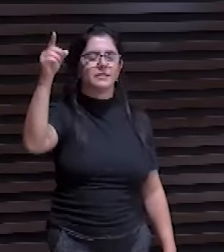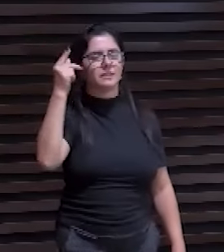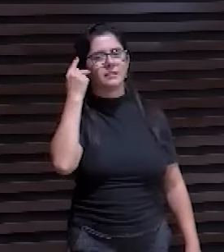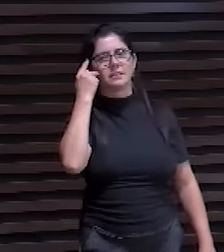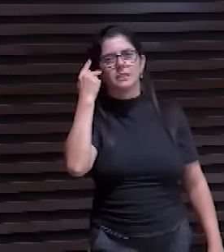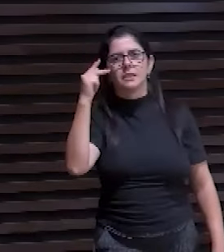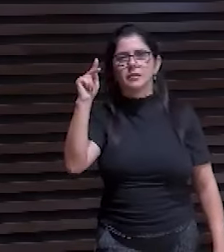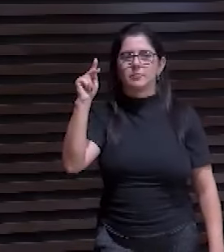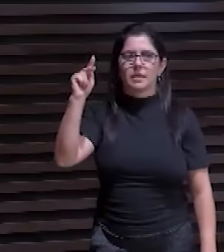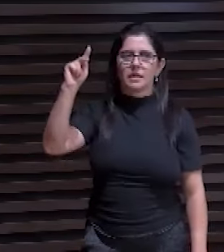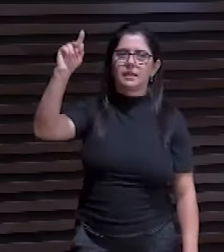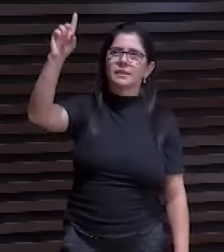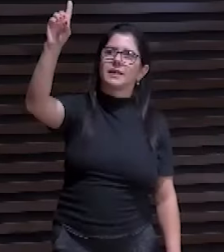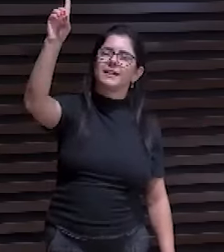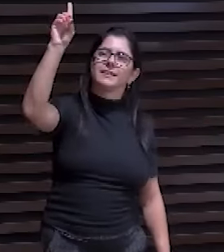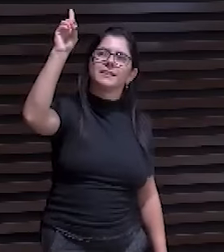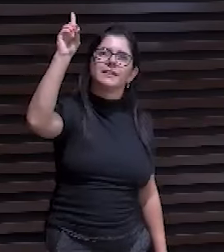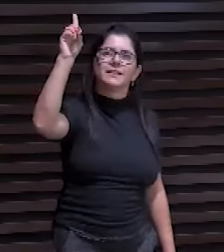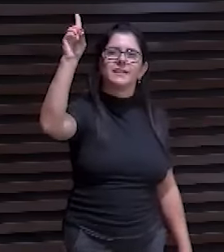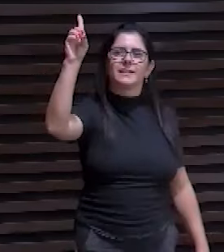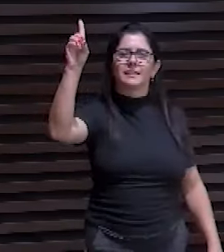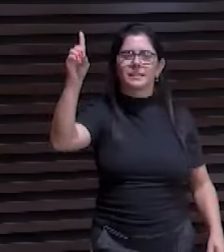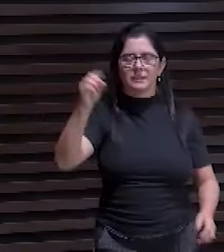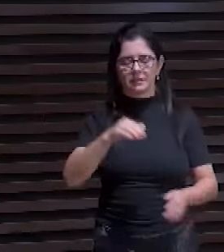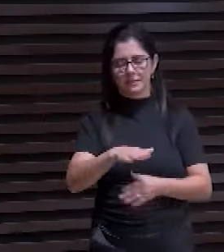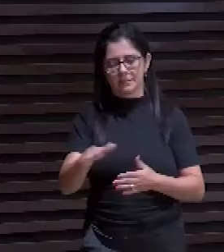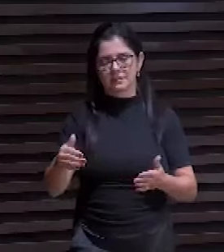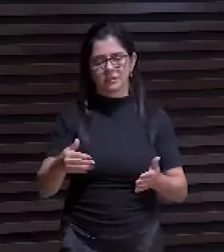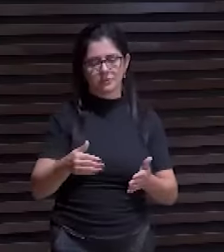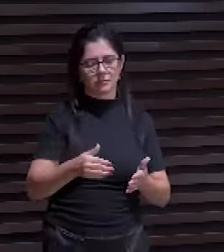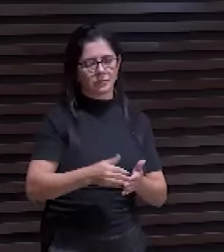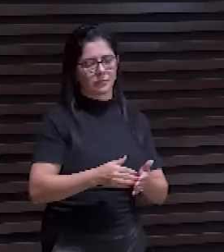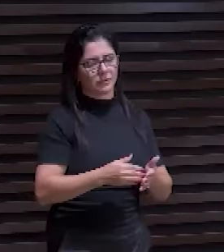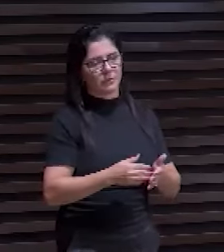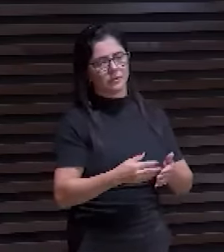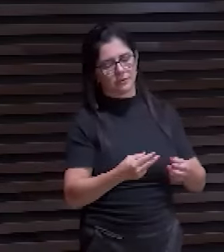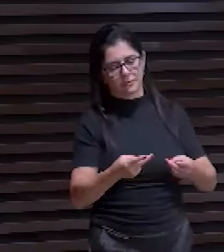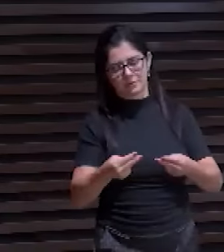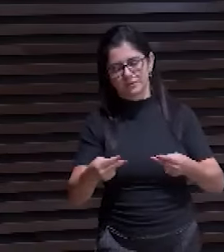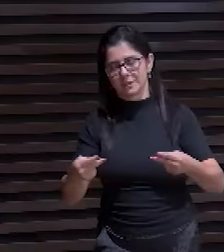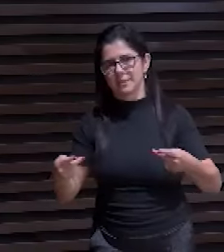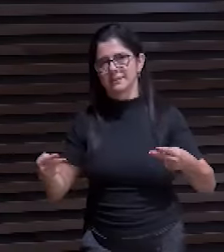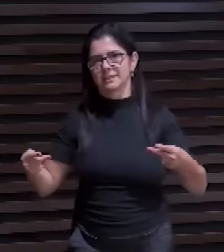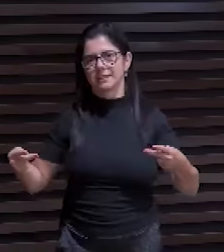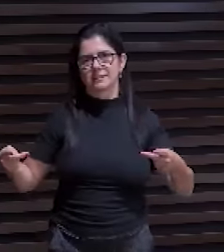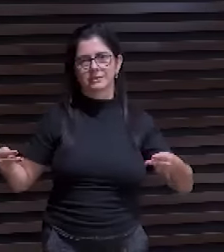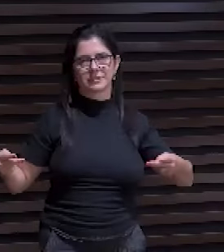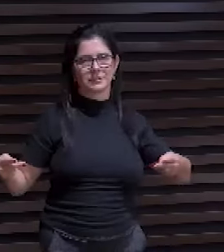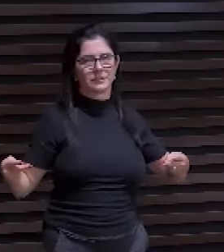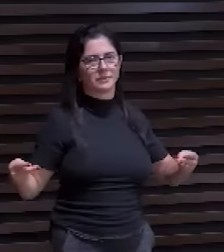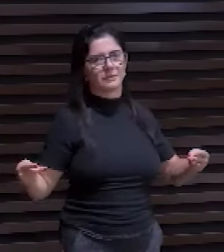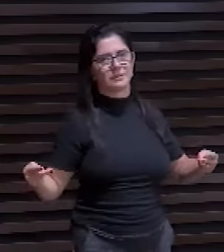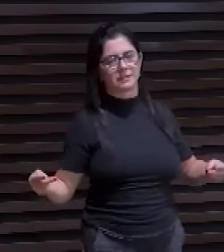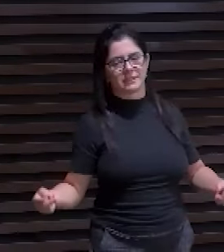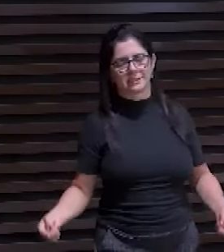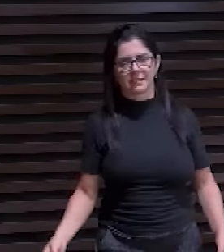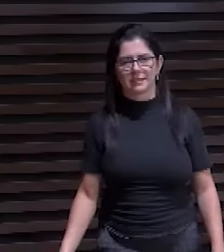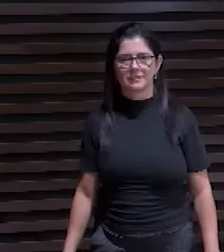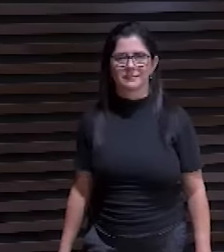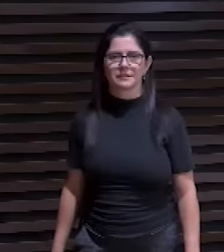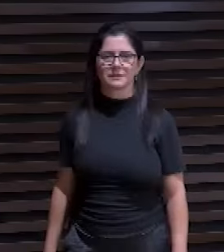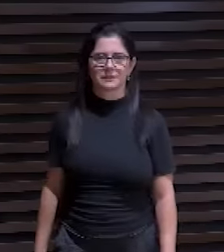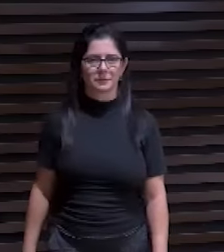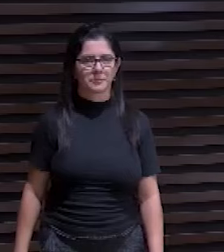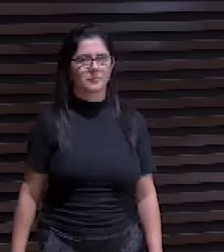ele, para ele são todas as